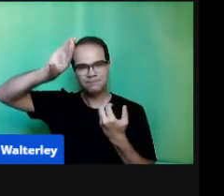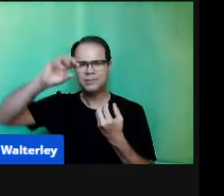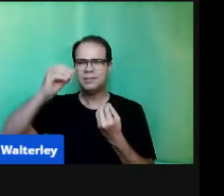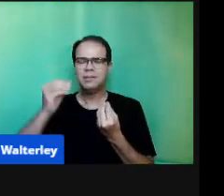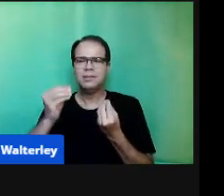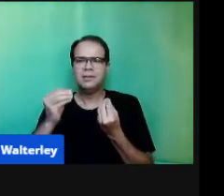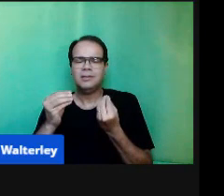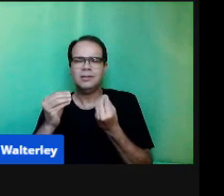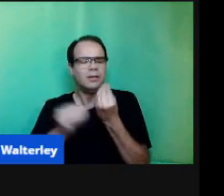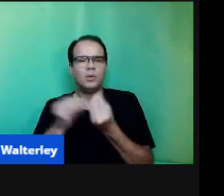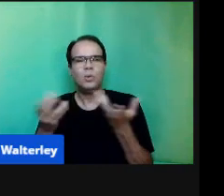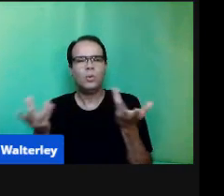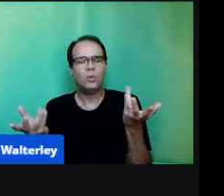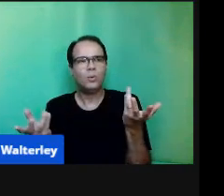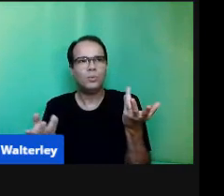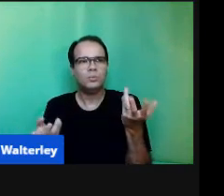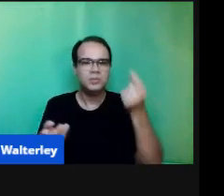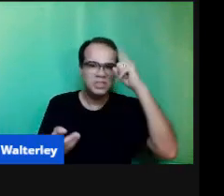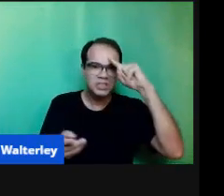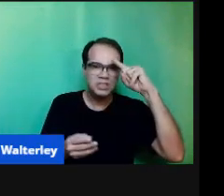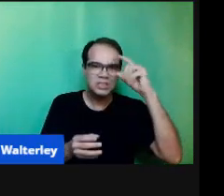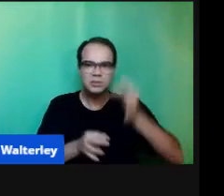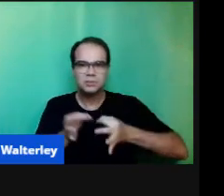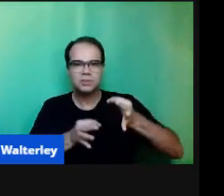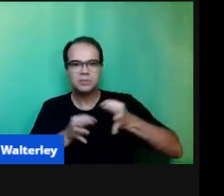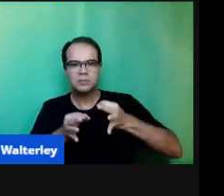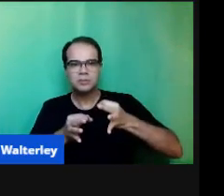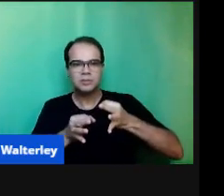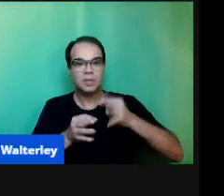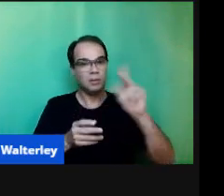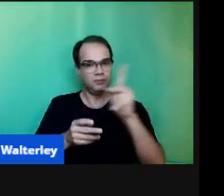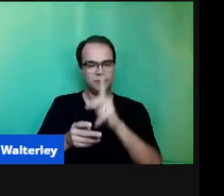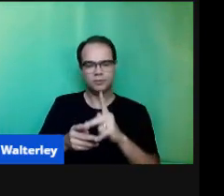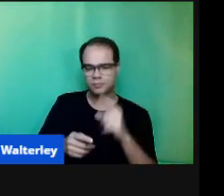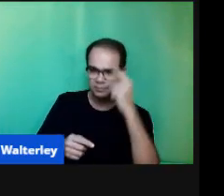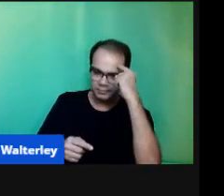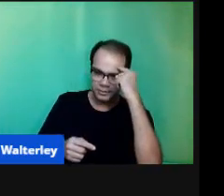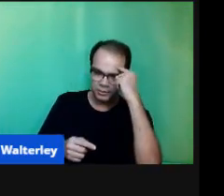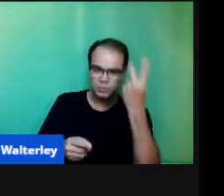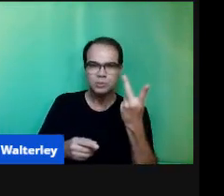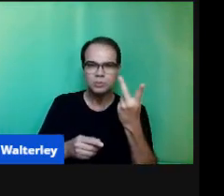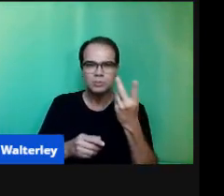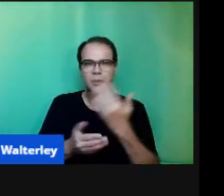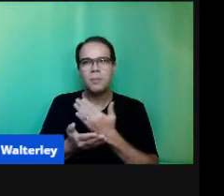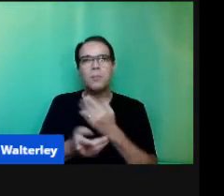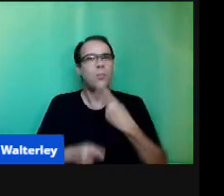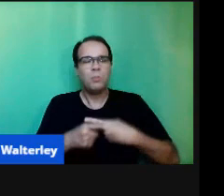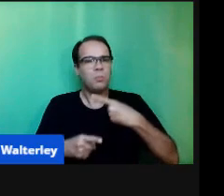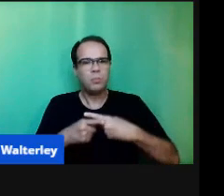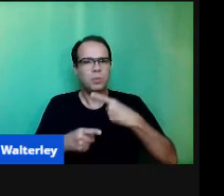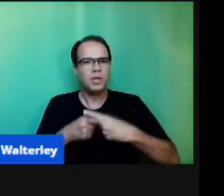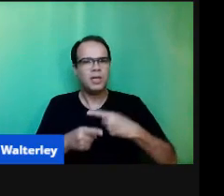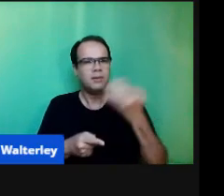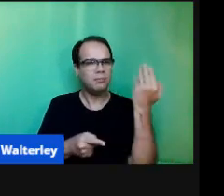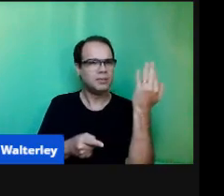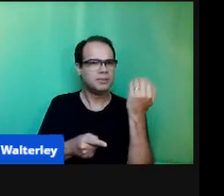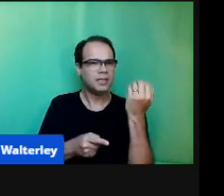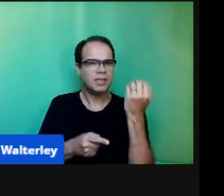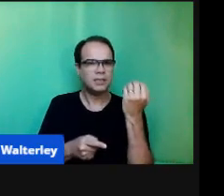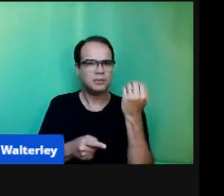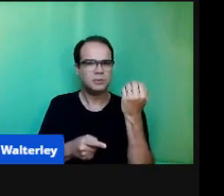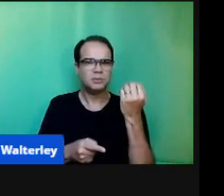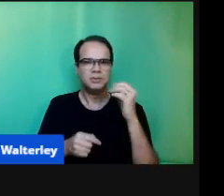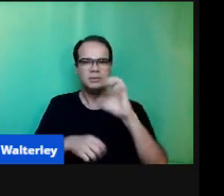produzir esse documentário. Então, saiu um trabalho muito legal. Então, a gente quer mostrar que dá para